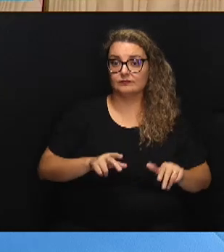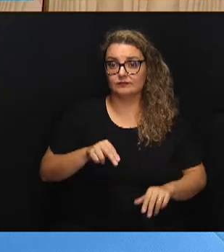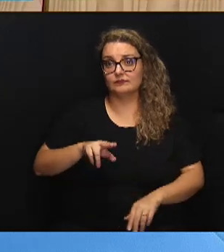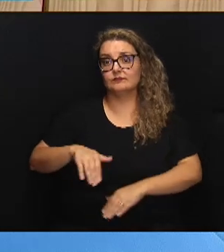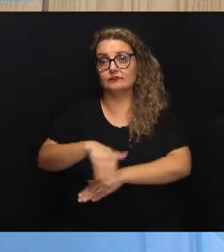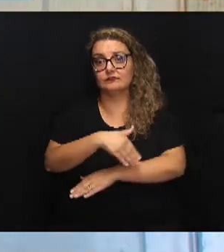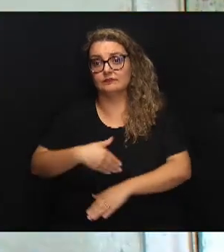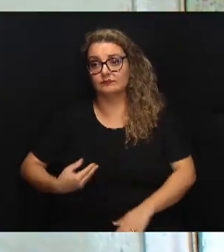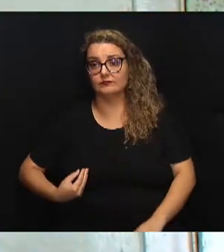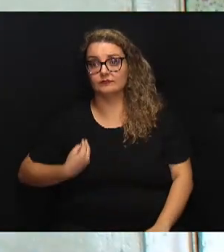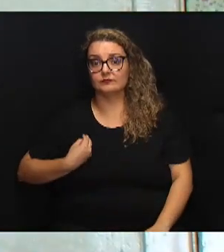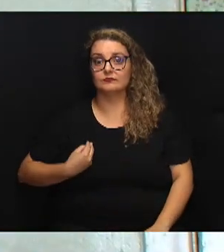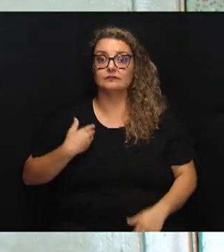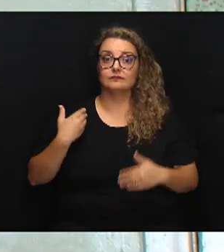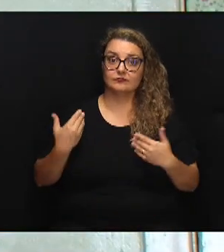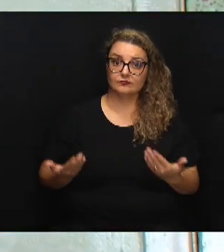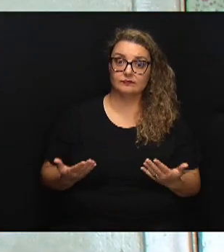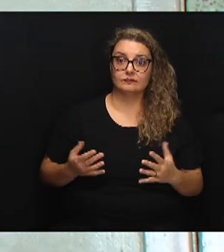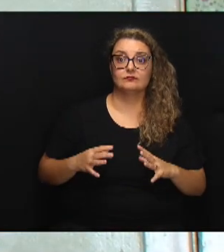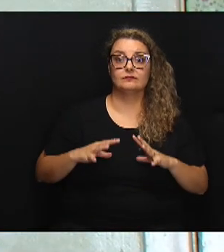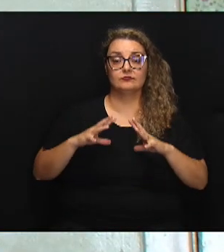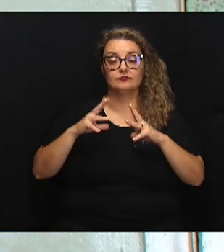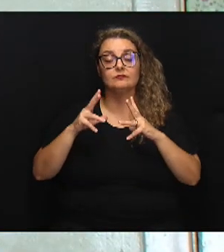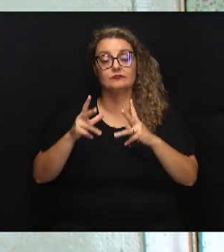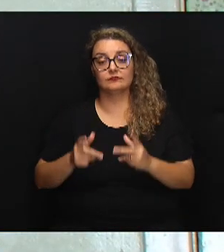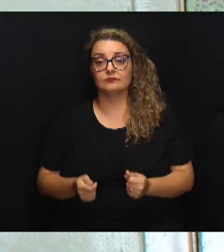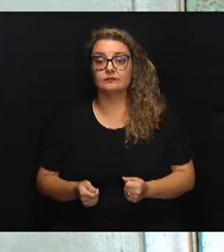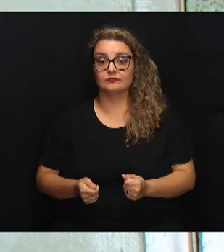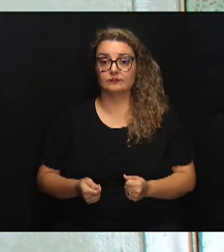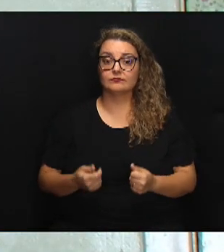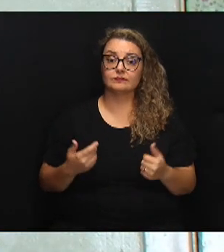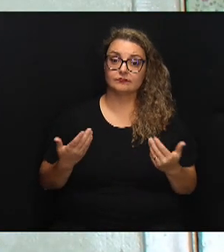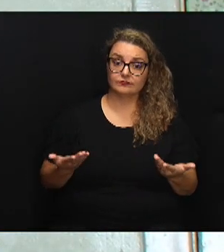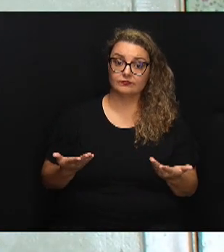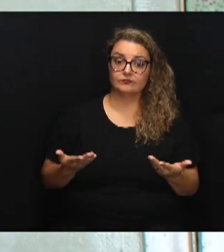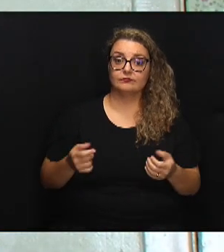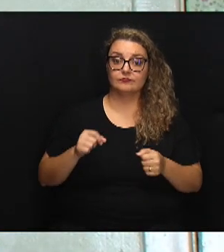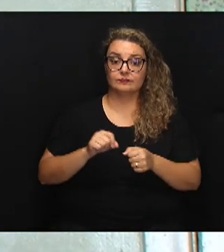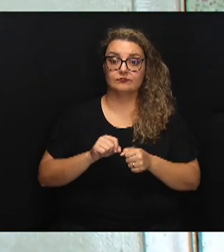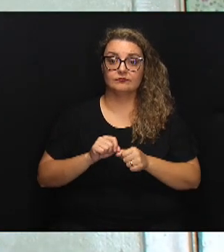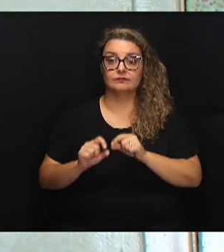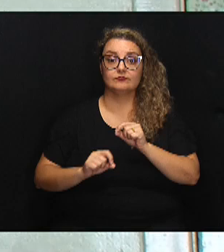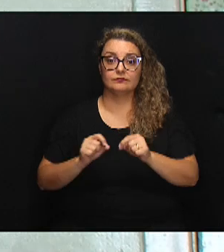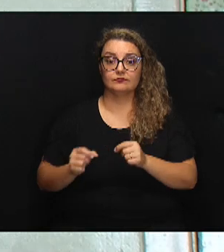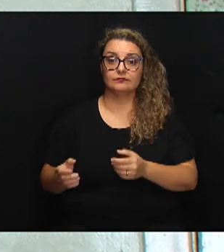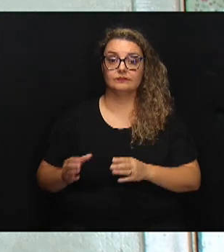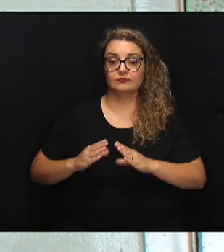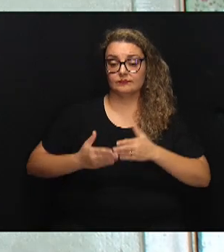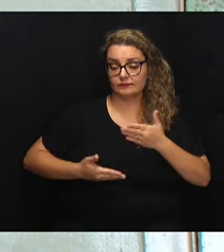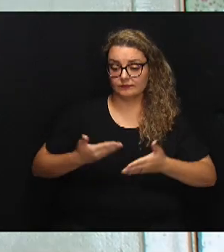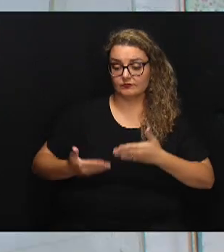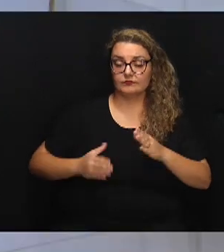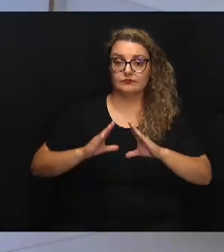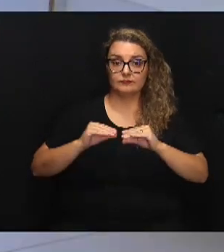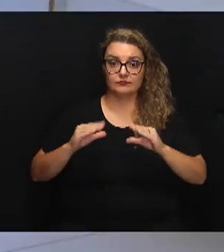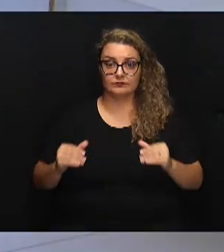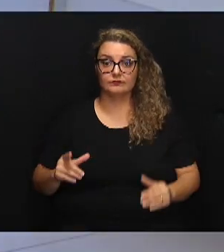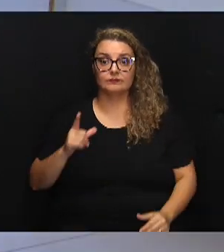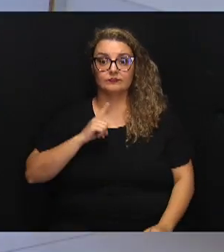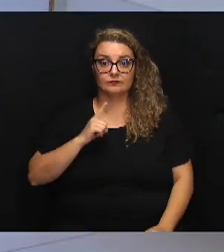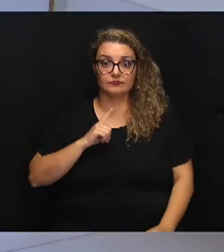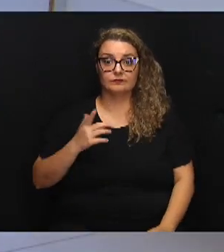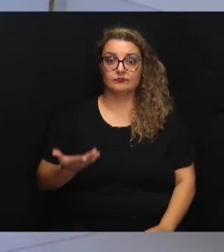rua. Então, tudo isso acaba fazendo com que o serviço de acolhimento ele tenha